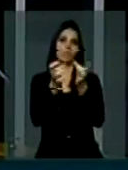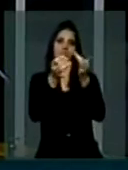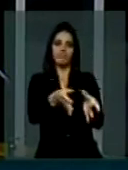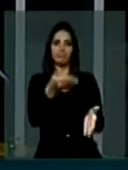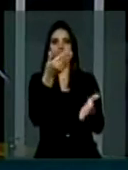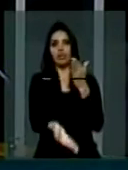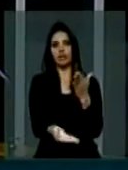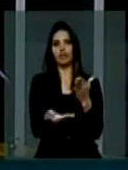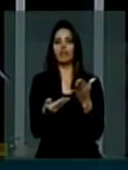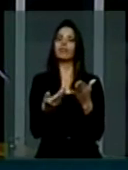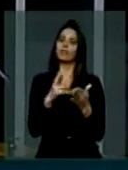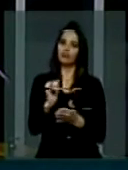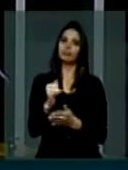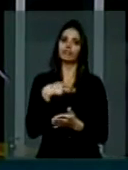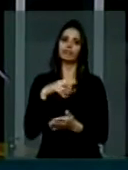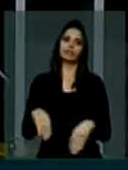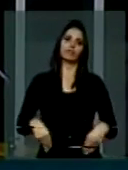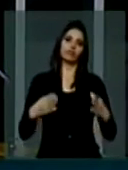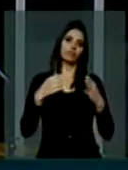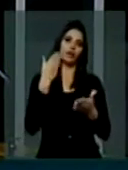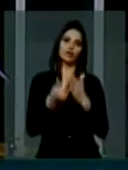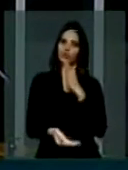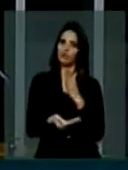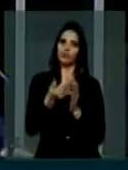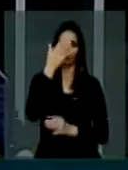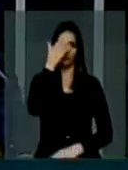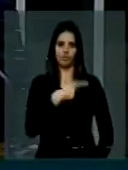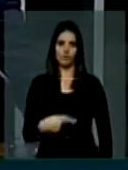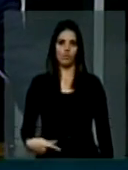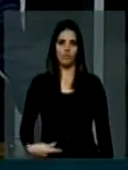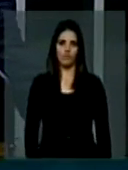produção paga a conta desse atraso. Muito obrigado, senhor presidente.